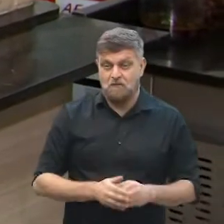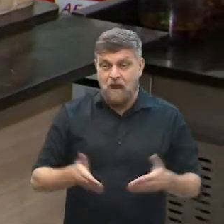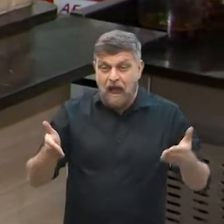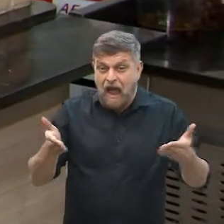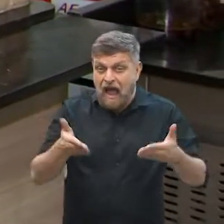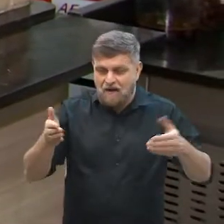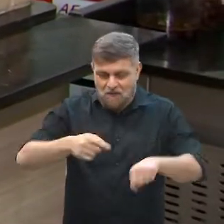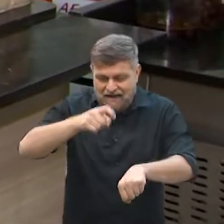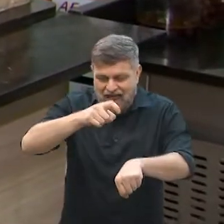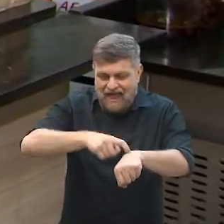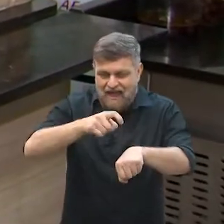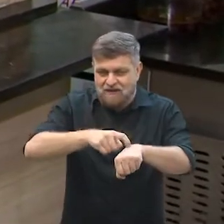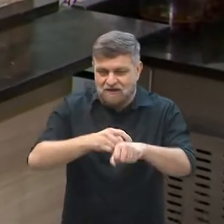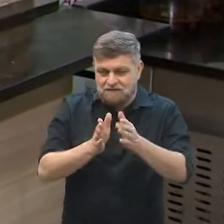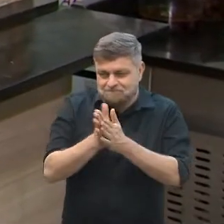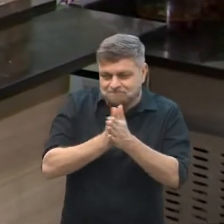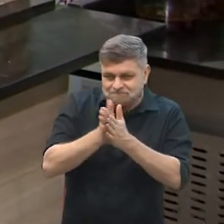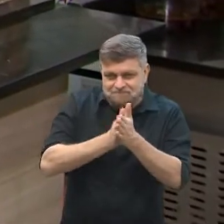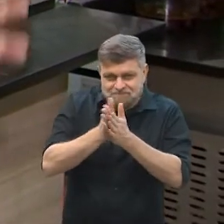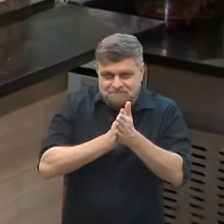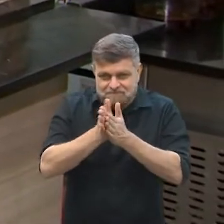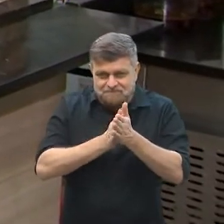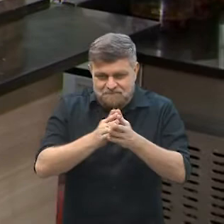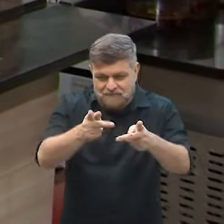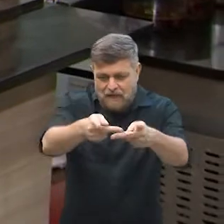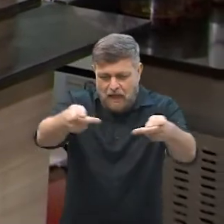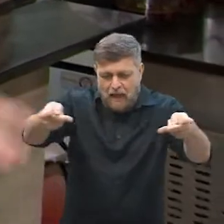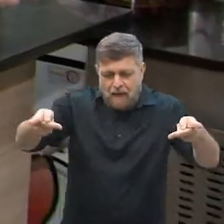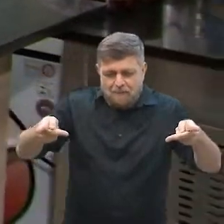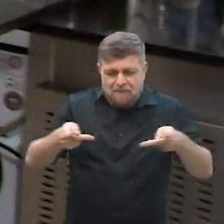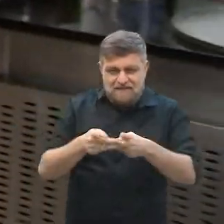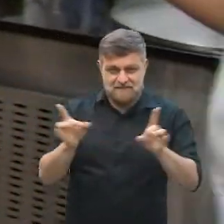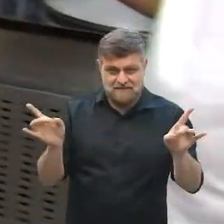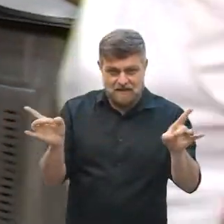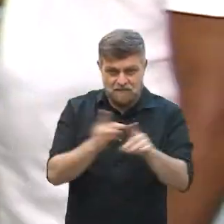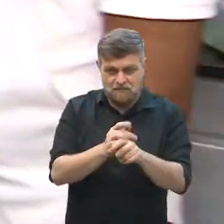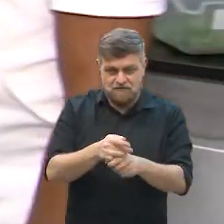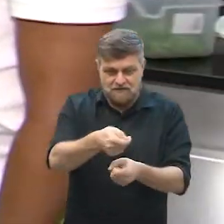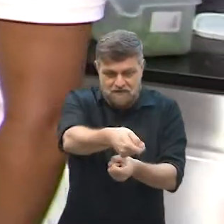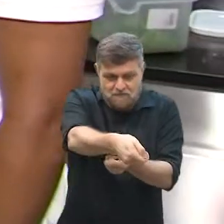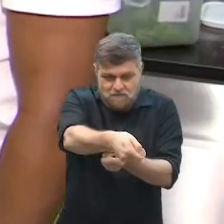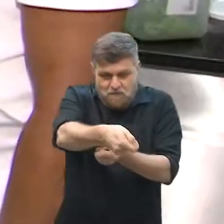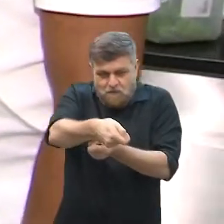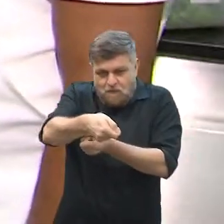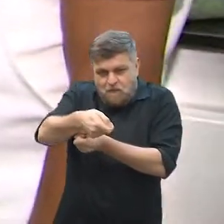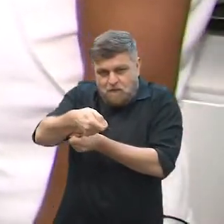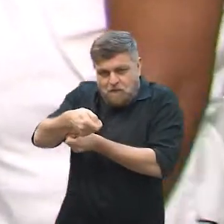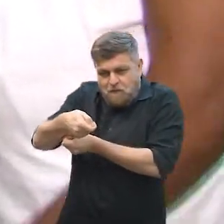Chegou, claro, o momento mais aguardado. A pizza de marguerita tá pronta. O Adenilson vai tirar do forno, né?